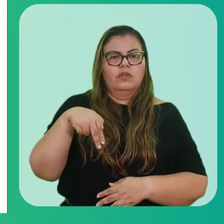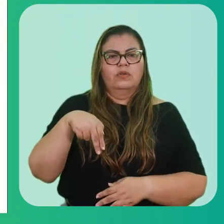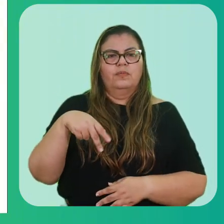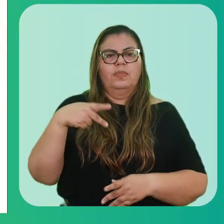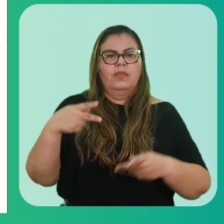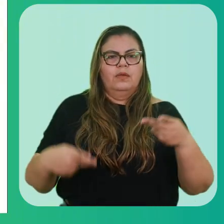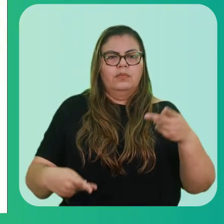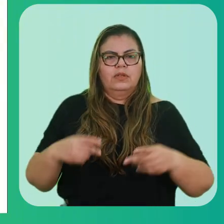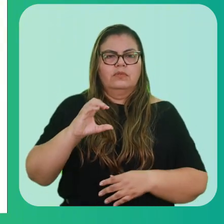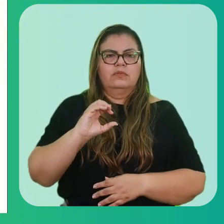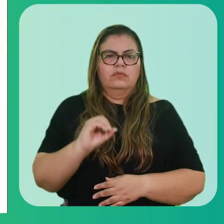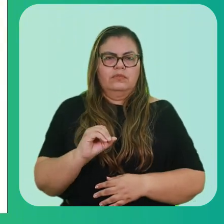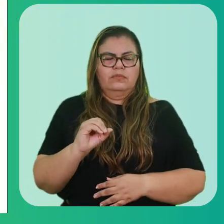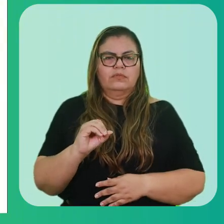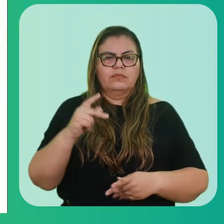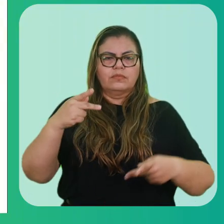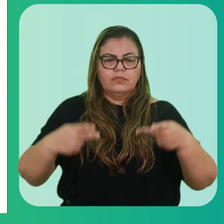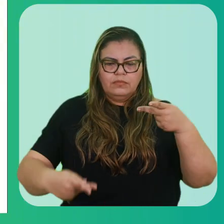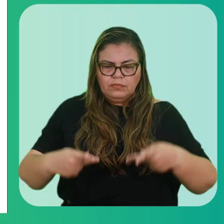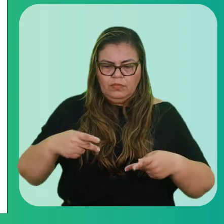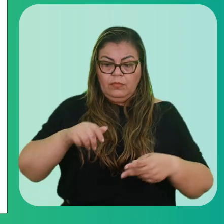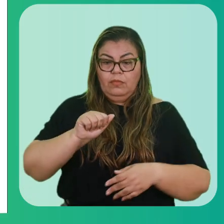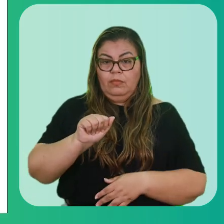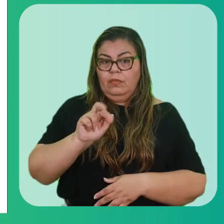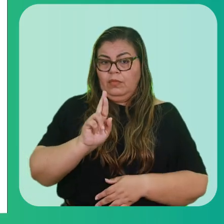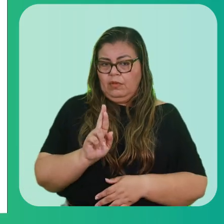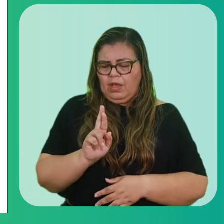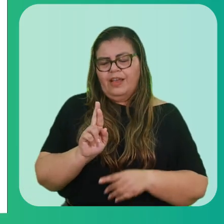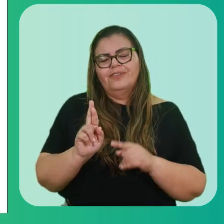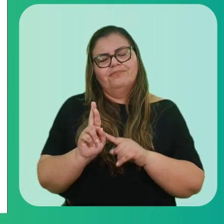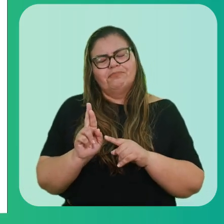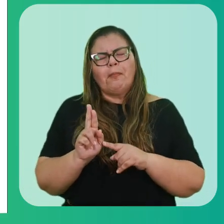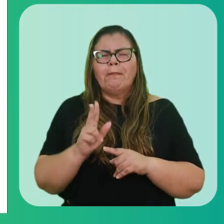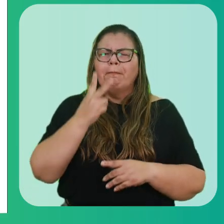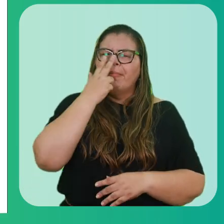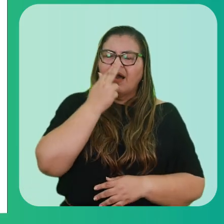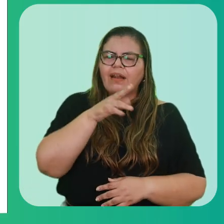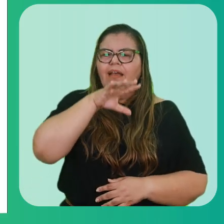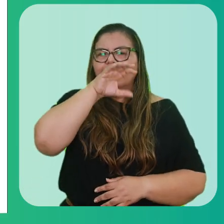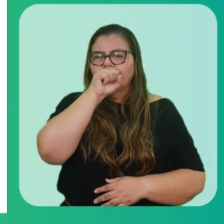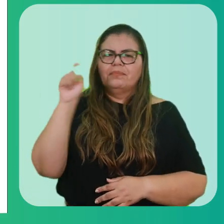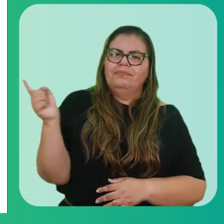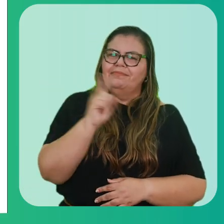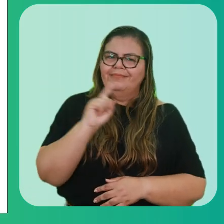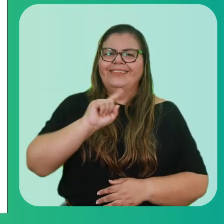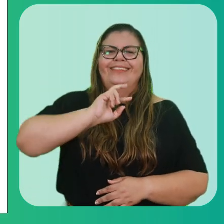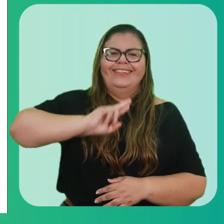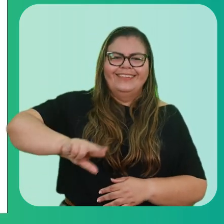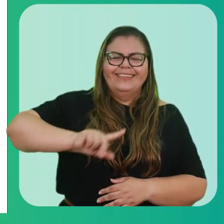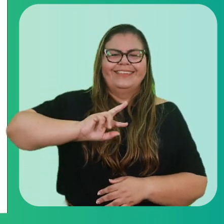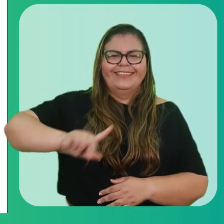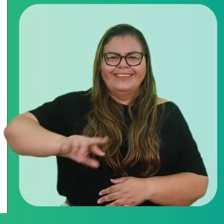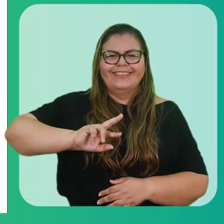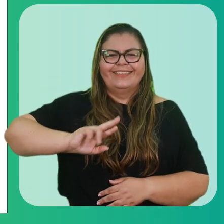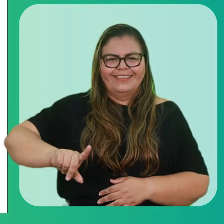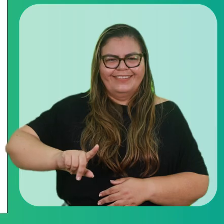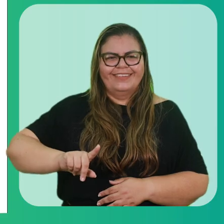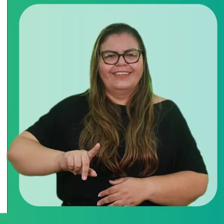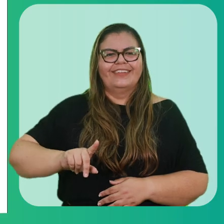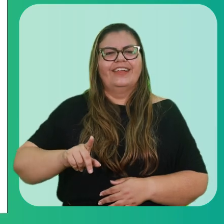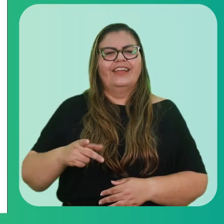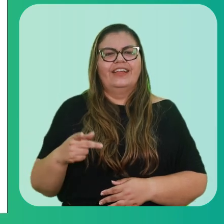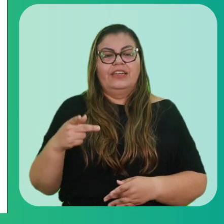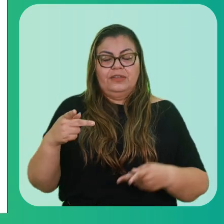nitrogênio, do oxigênio, do argônio, né? Aparece a R que confunde com o ar atmosférico, mas eu estou falando do